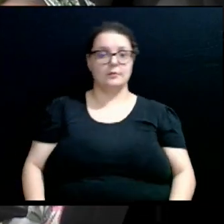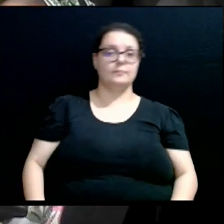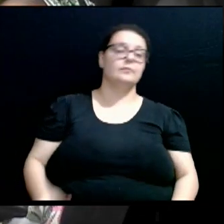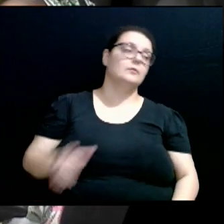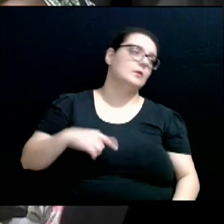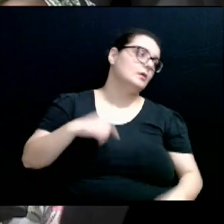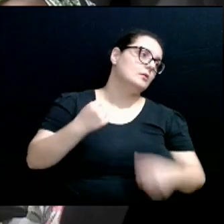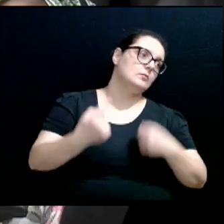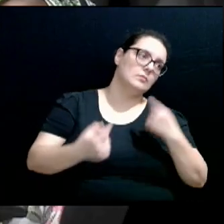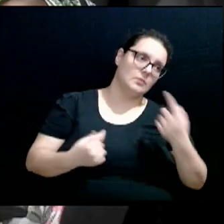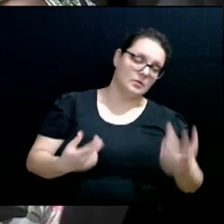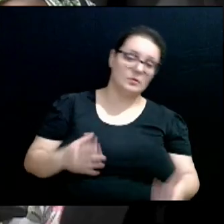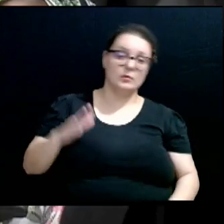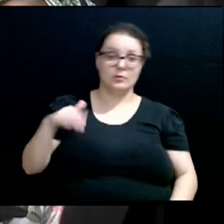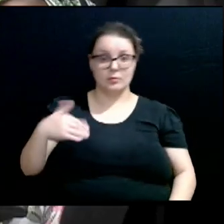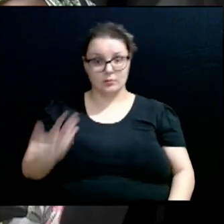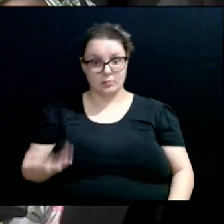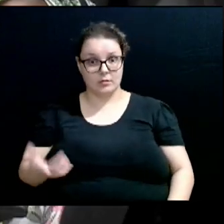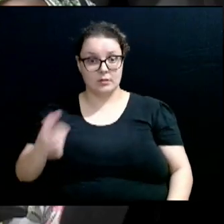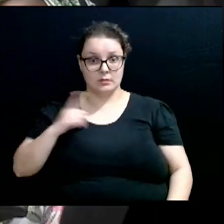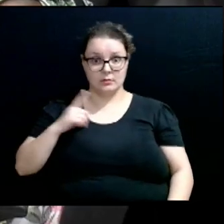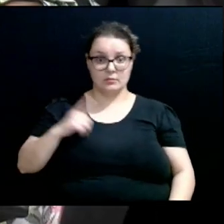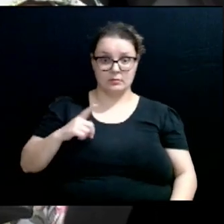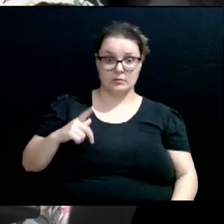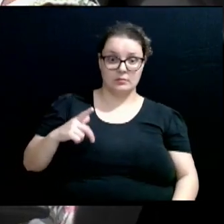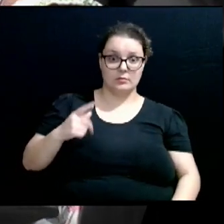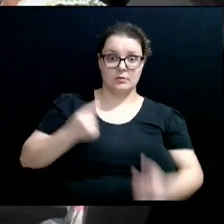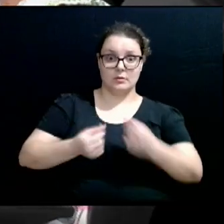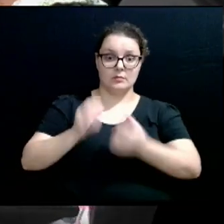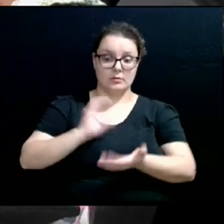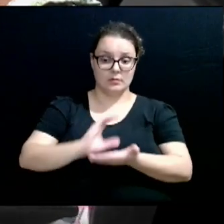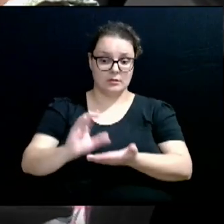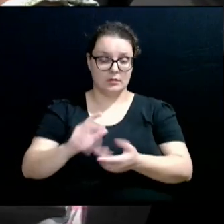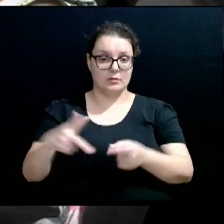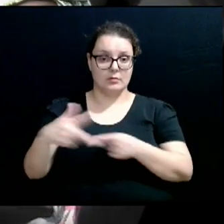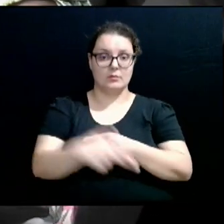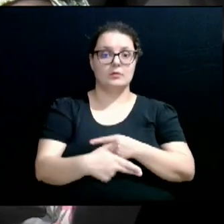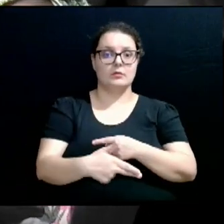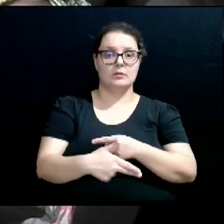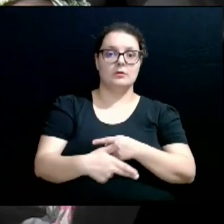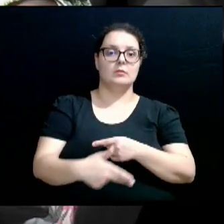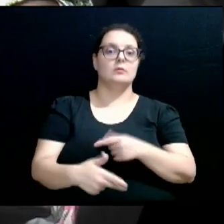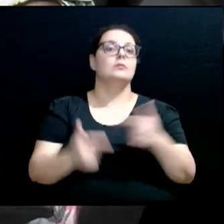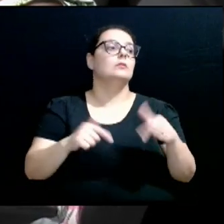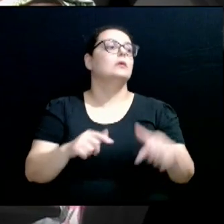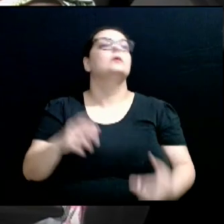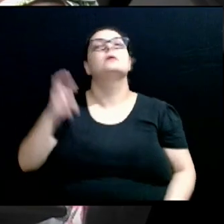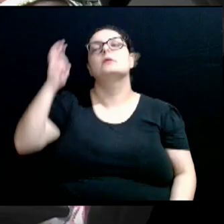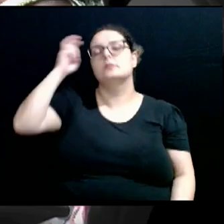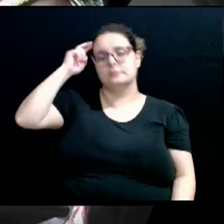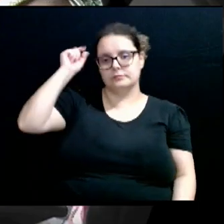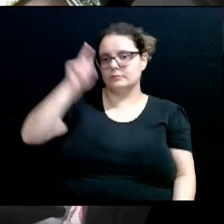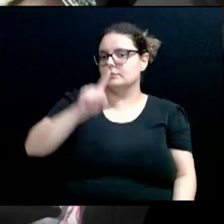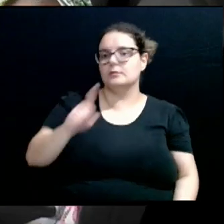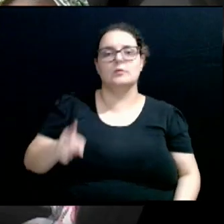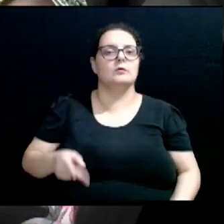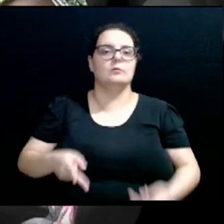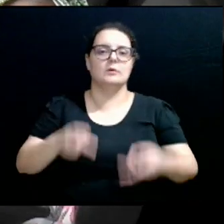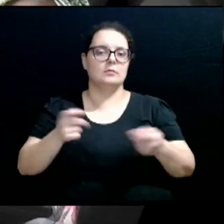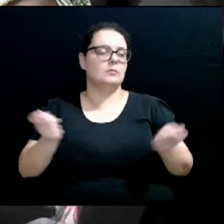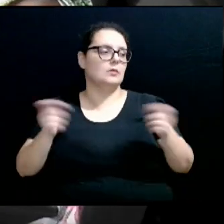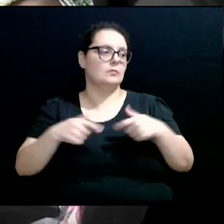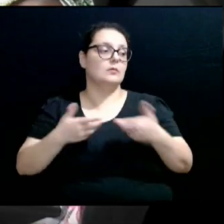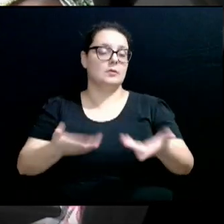quando você tem que cortar gasto em algum lugar, de onde corta? Da cultura. Não percebe a potência que é isso.